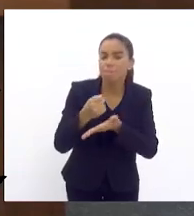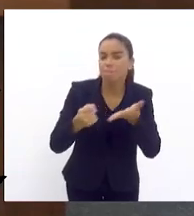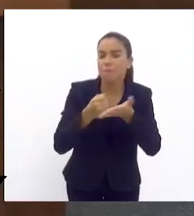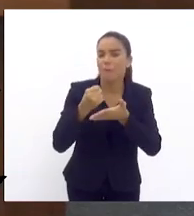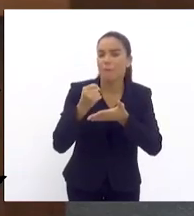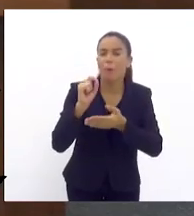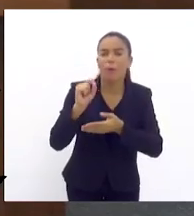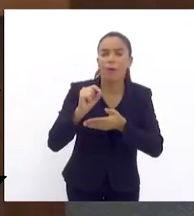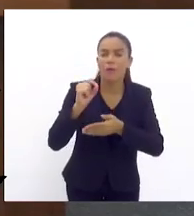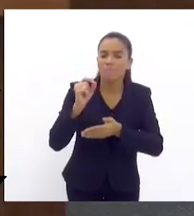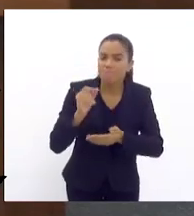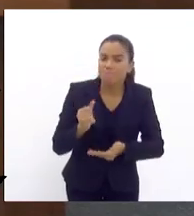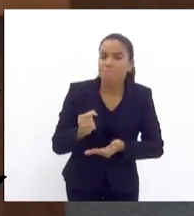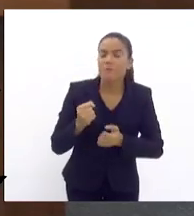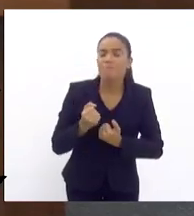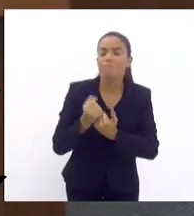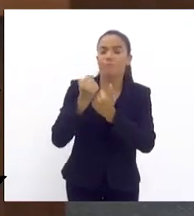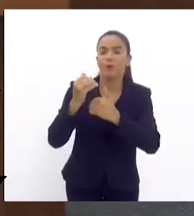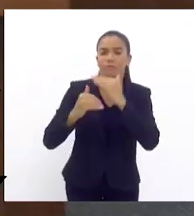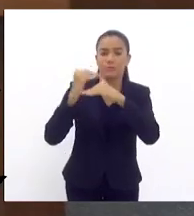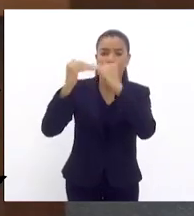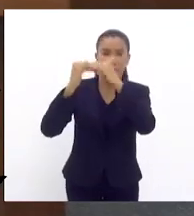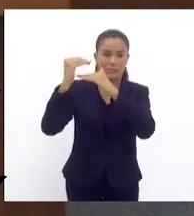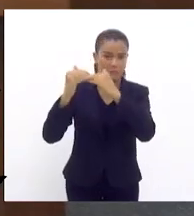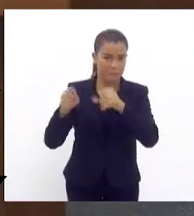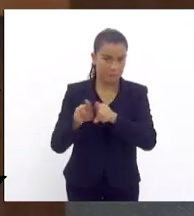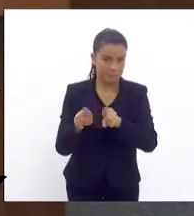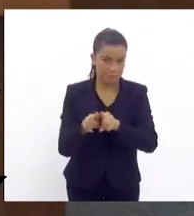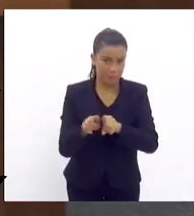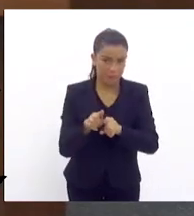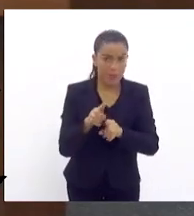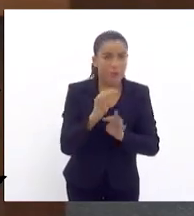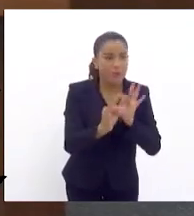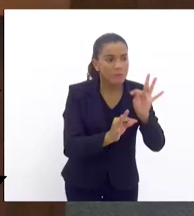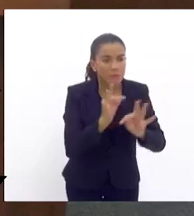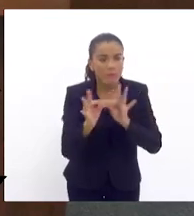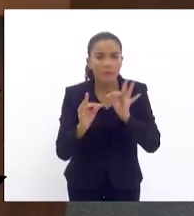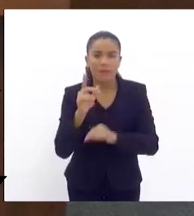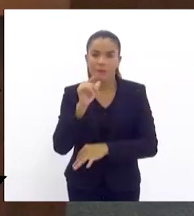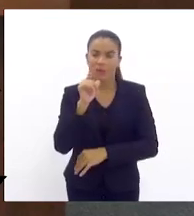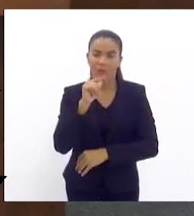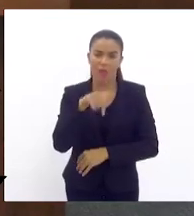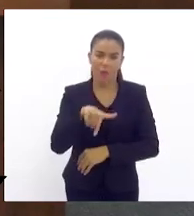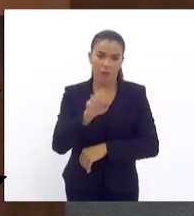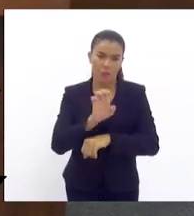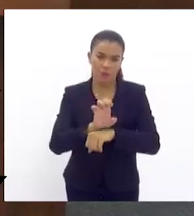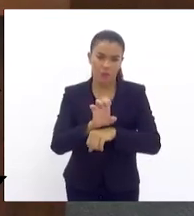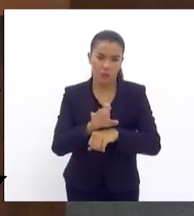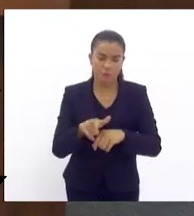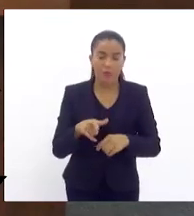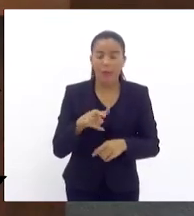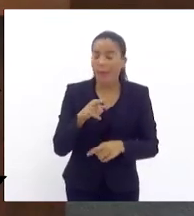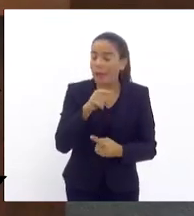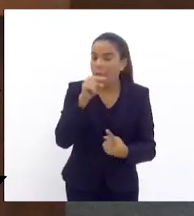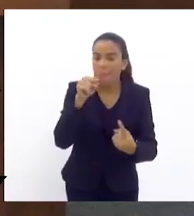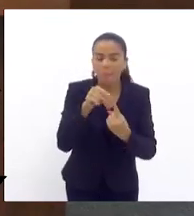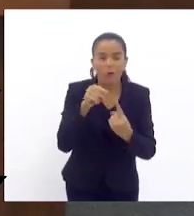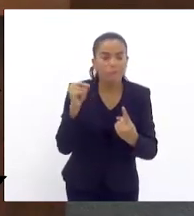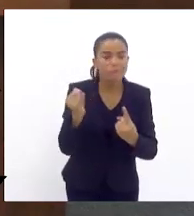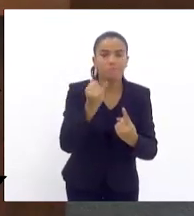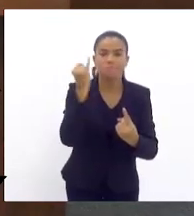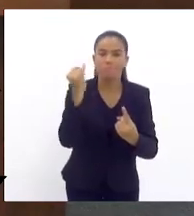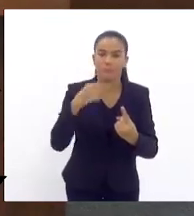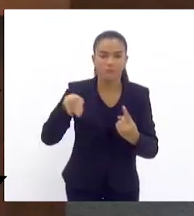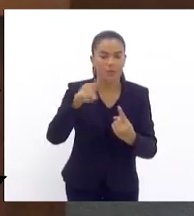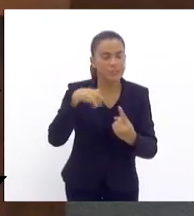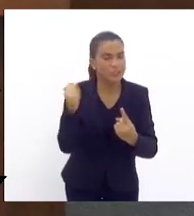desenvolvimento desse processo de concessão e para o avanço do saneamento do nosso estado, que esse é um ponto indiscutível que todos aqui presentes vão